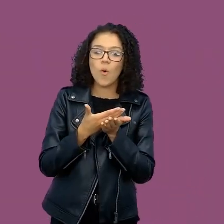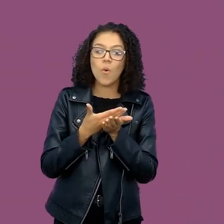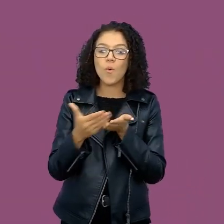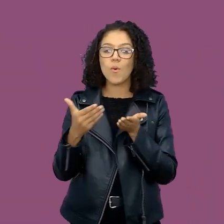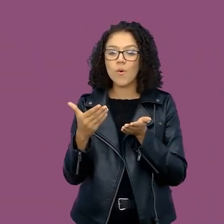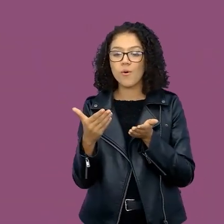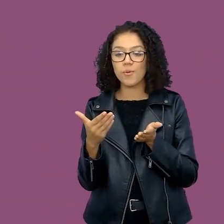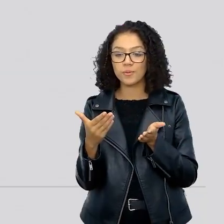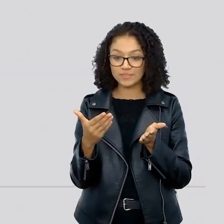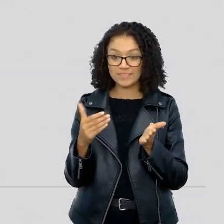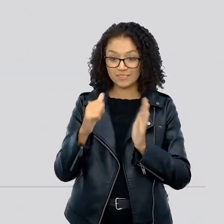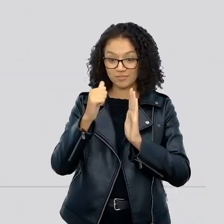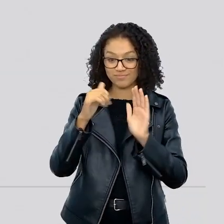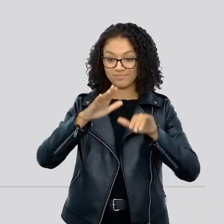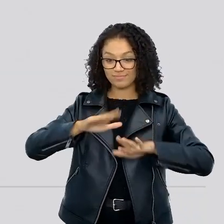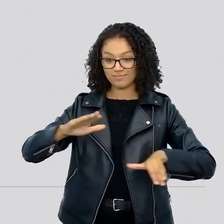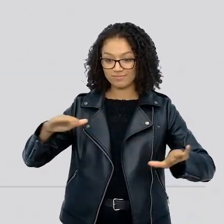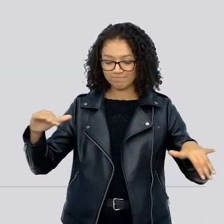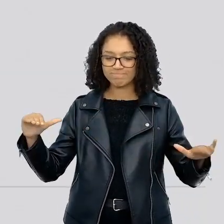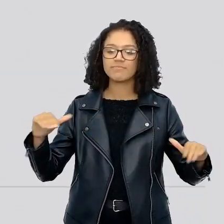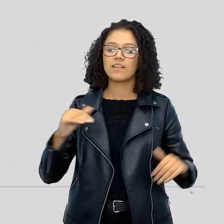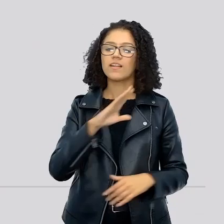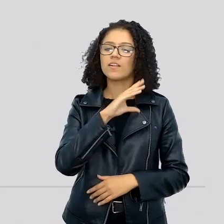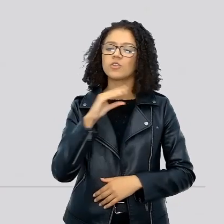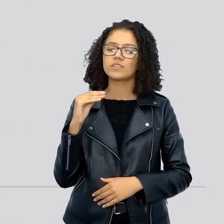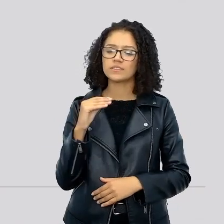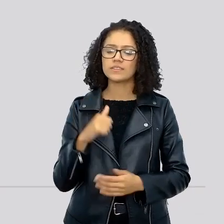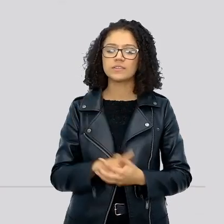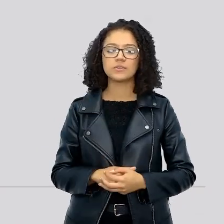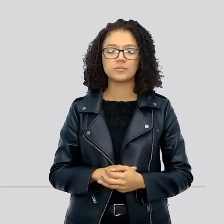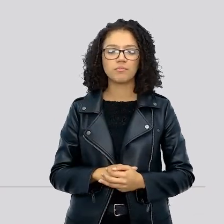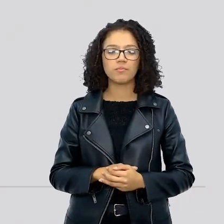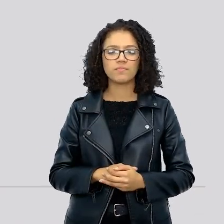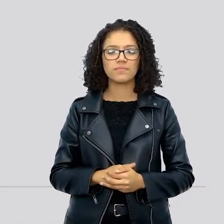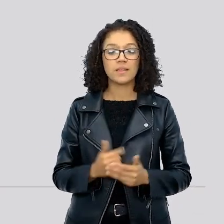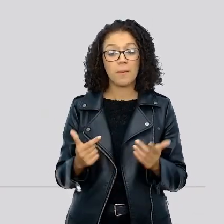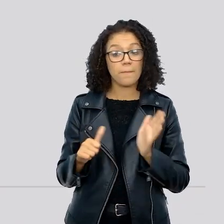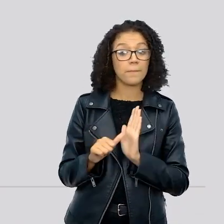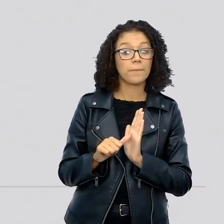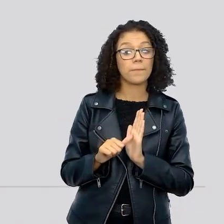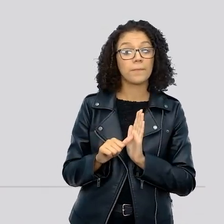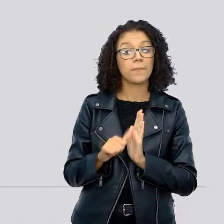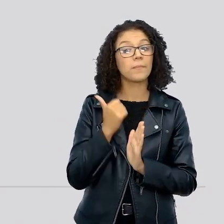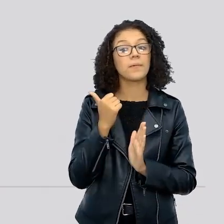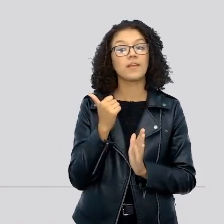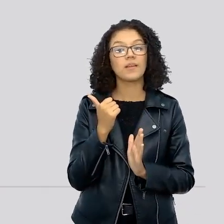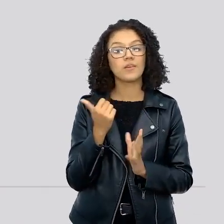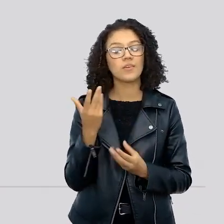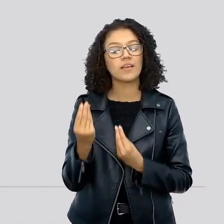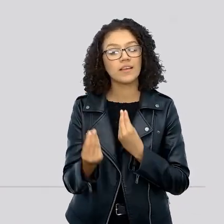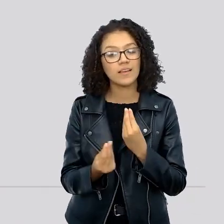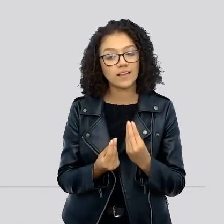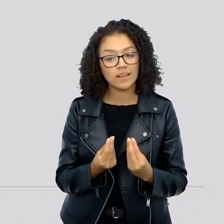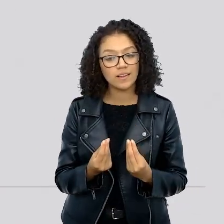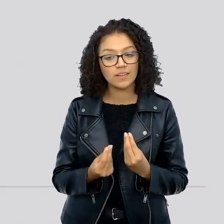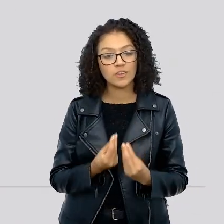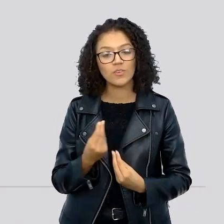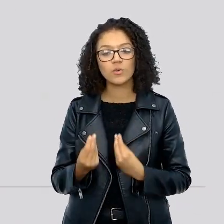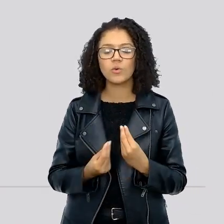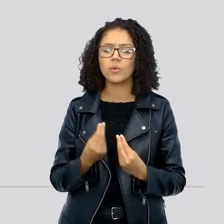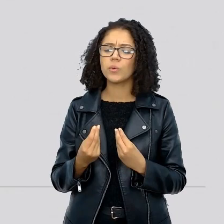crianças e adolescentes. Primeiro, eu queria trazer um pouquinho para vocês sobre como a gente pode